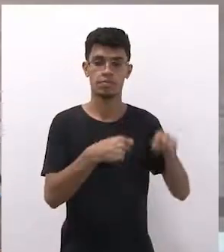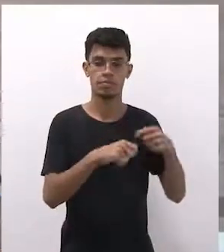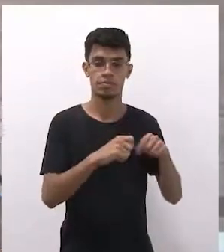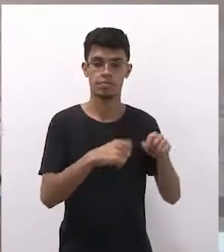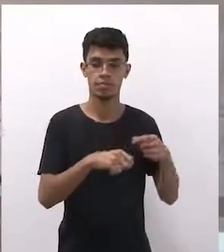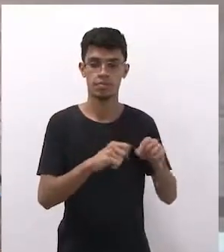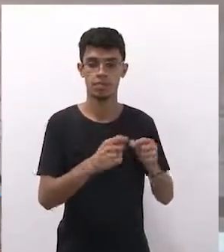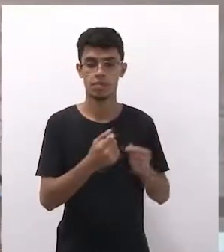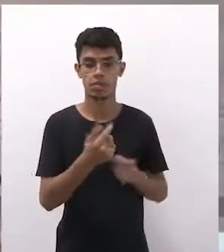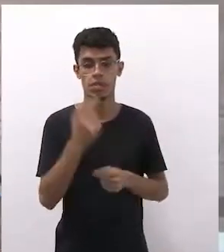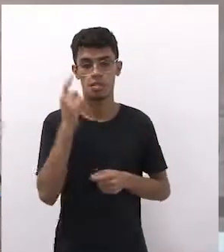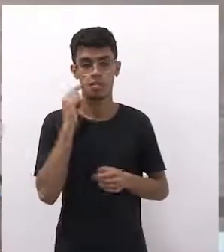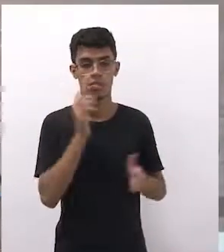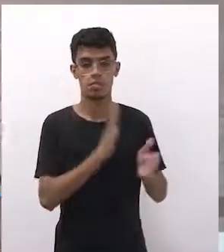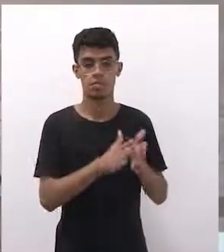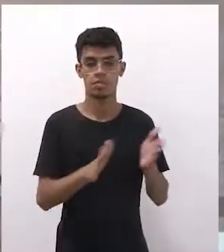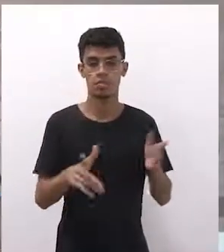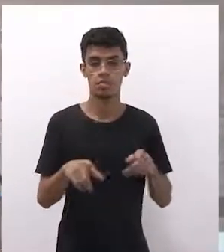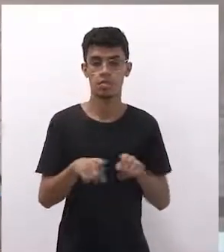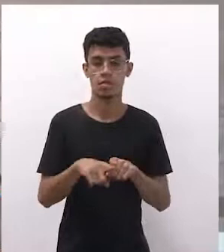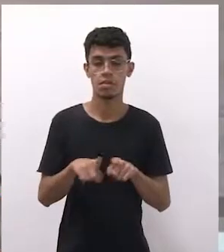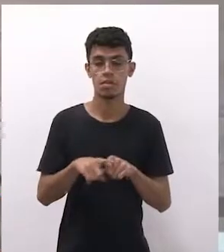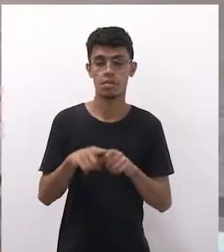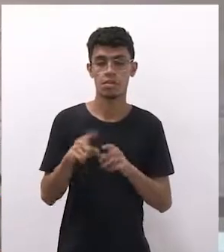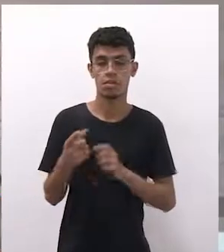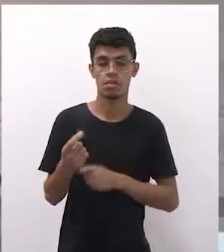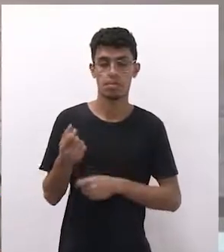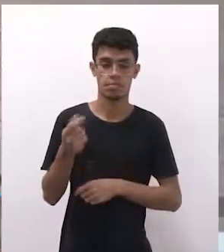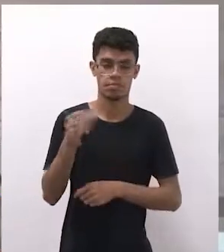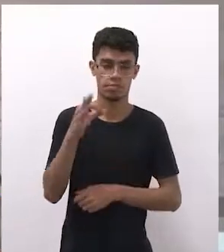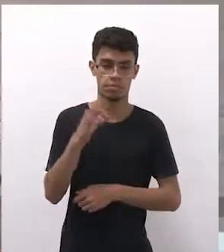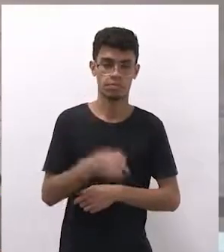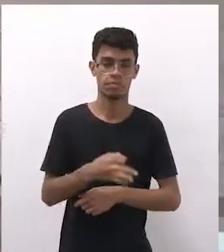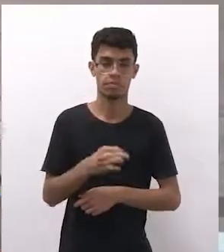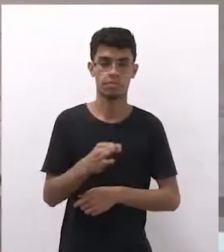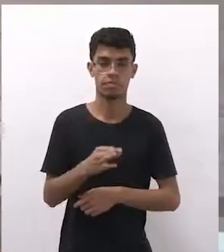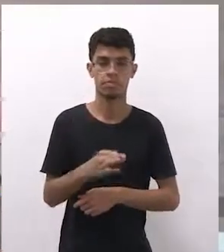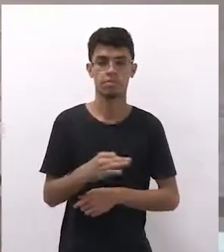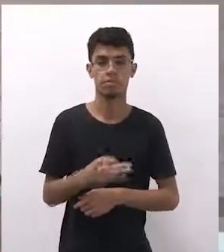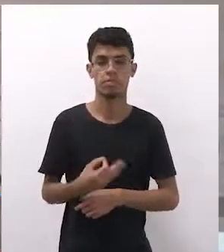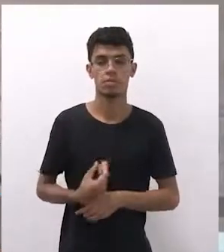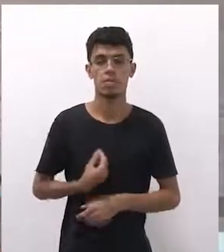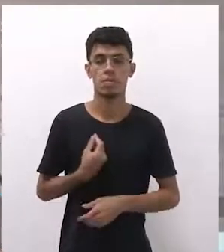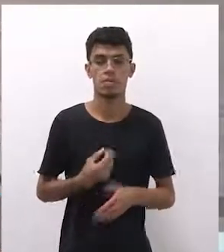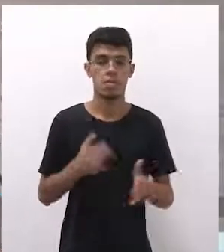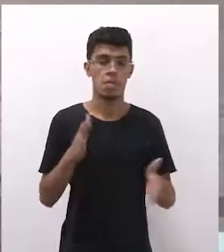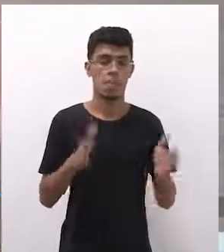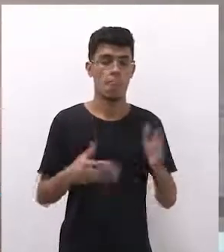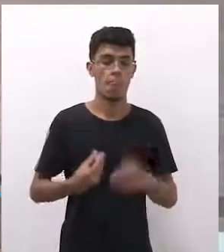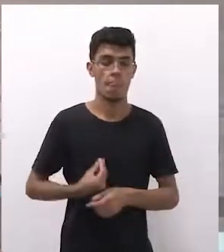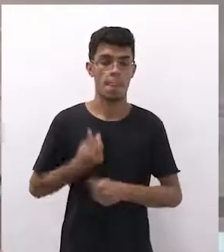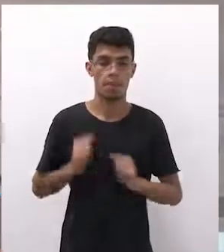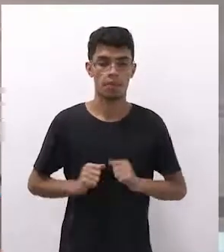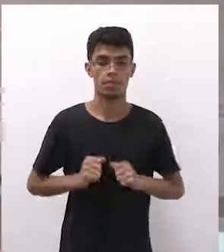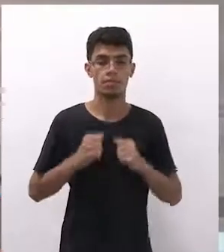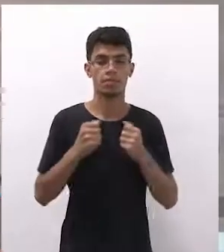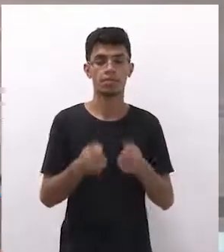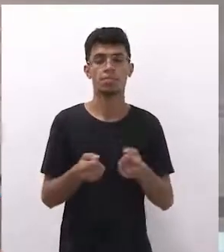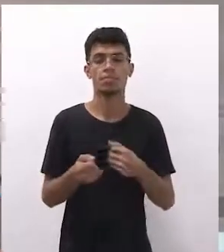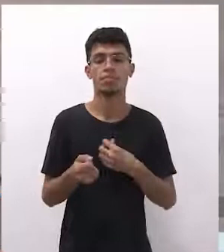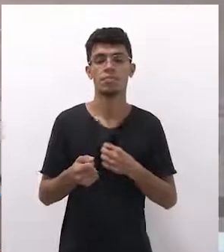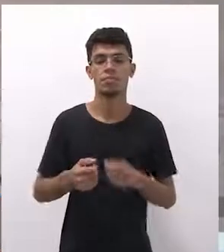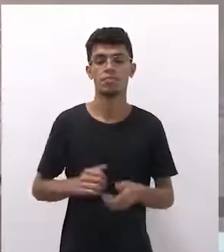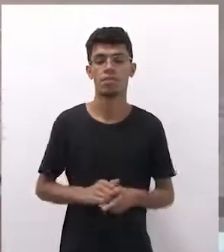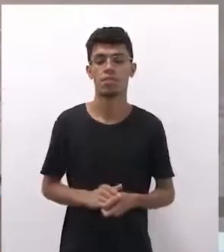em profissão, é também remunerar de forma adequada o tempo de vida que vocês estão dando para a formação